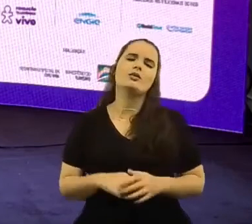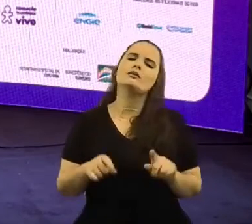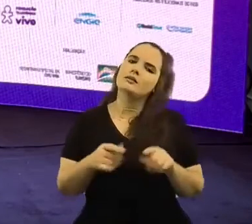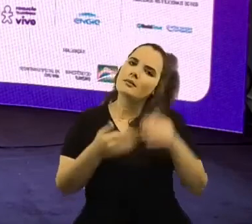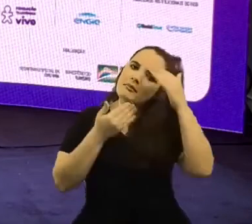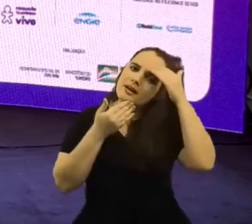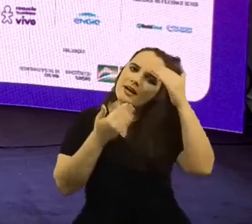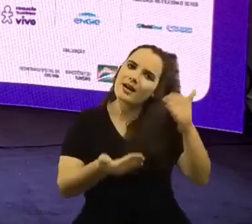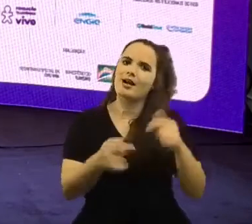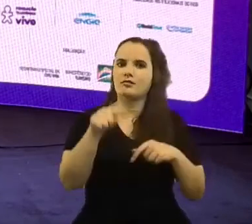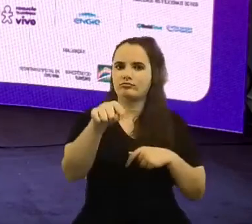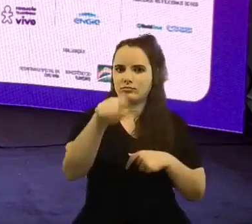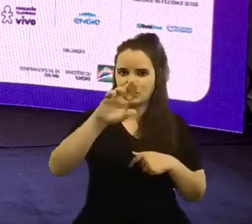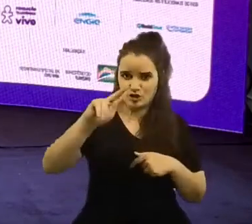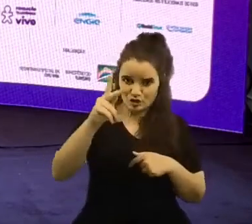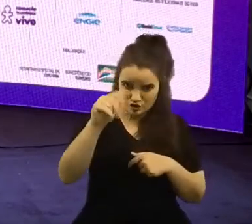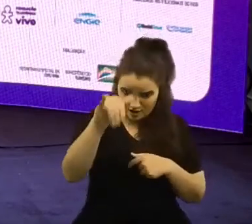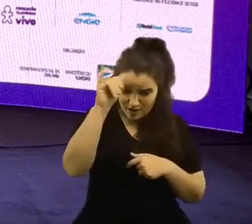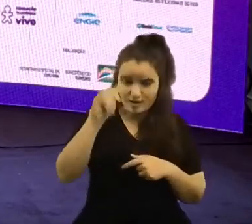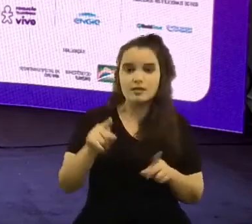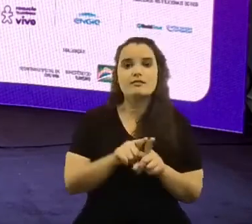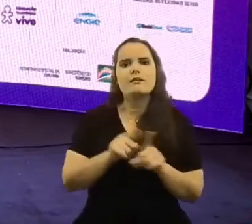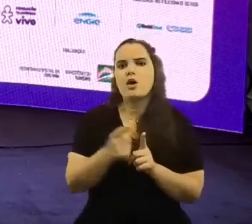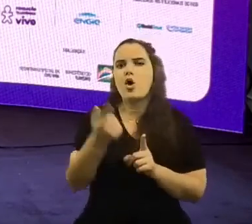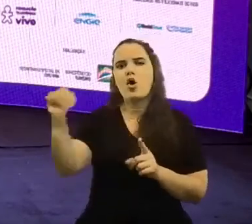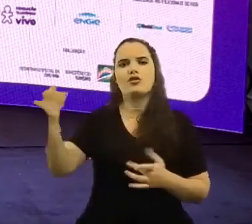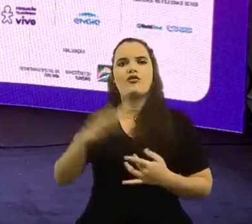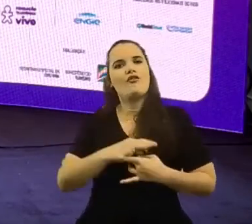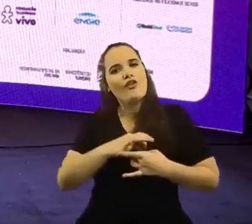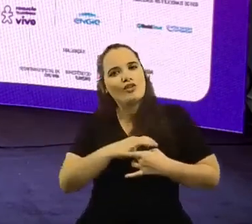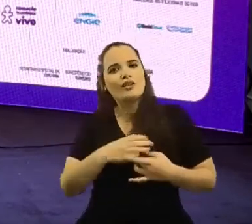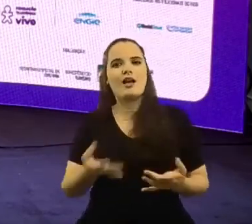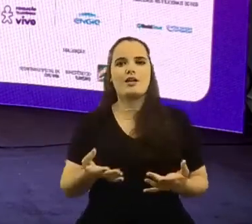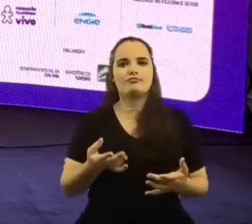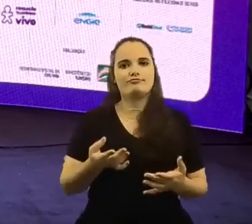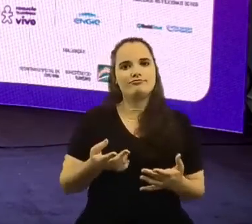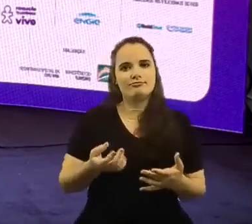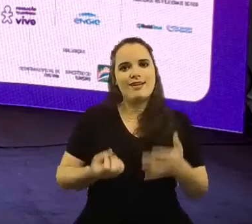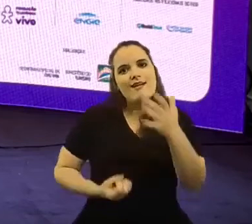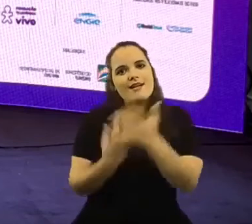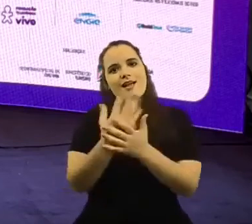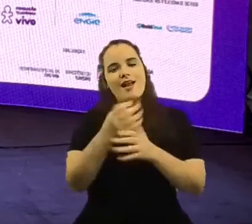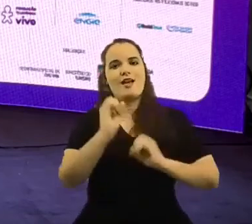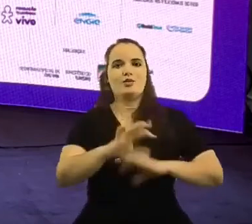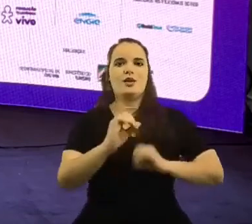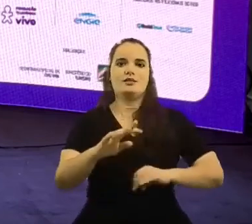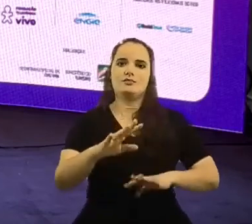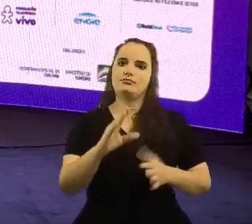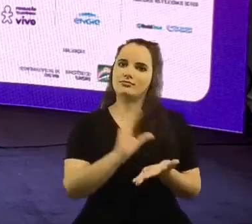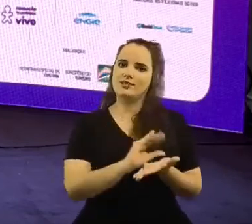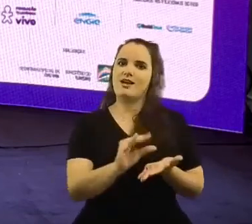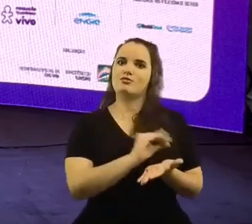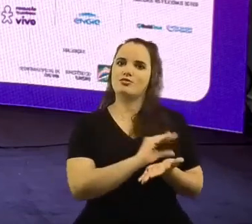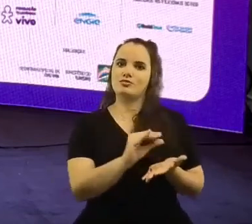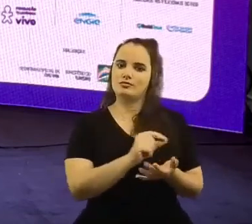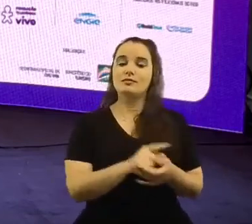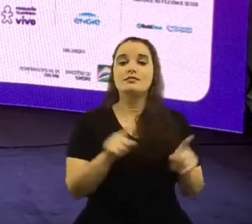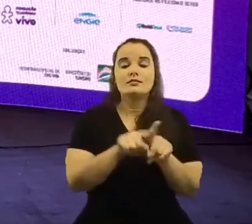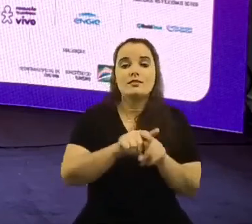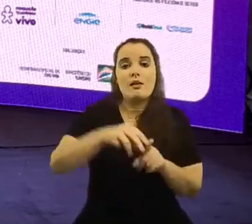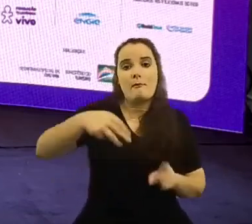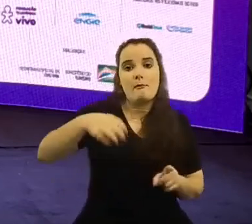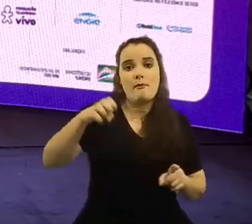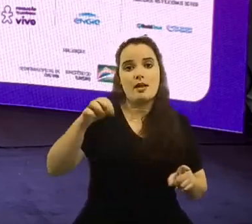do SGB que construíram toda essa educação em dados que a gente tem até agora. Os mentores, né, Carol? Todas as pessoas